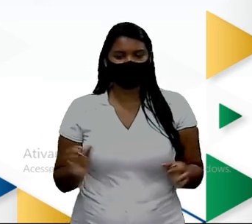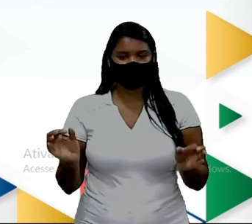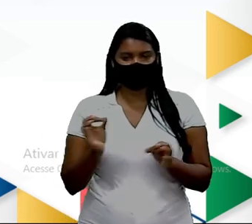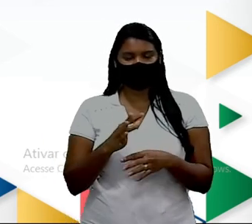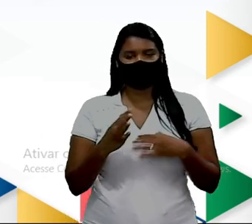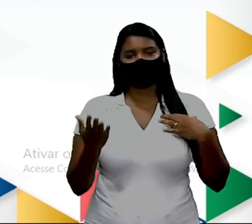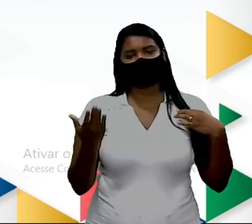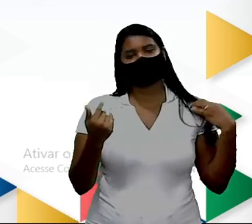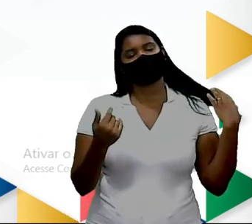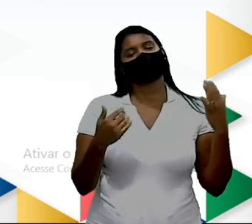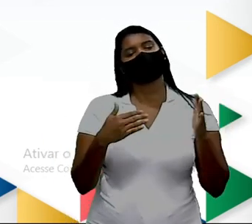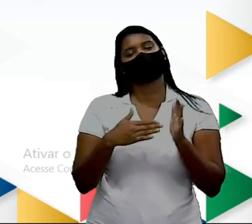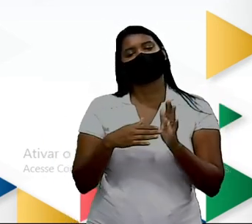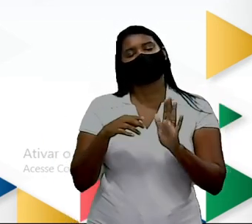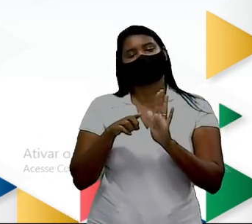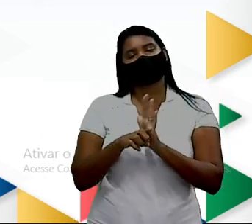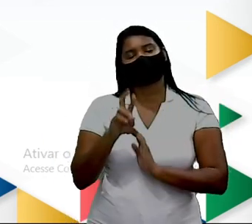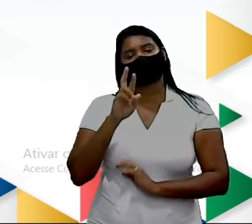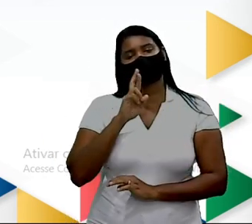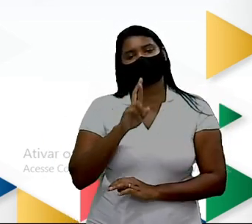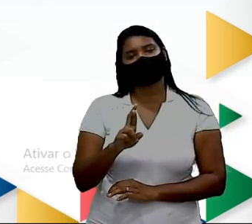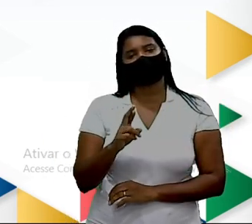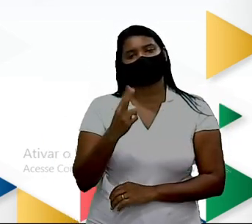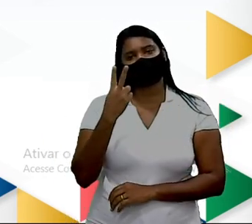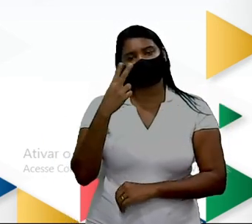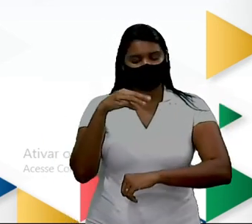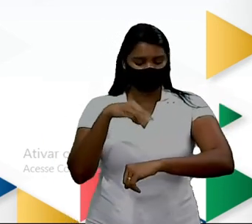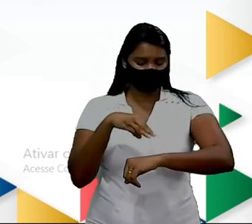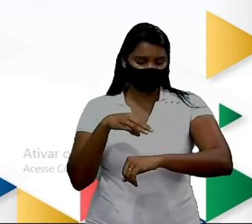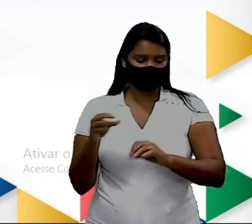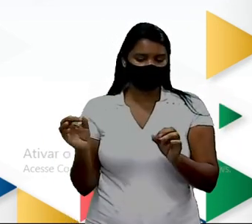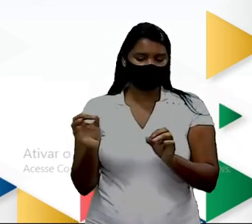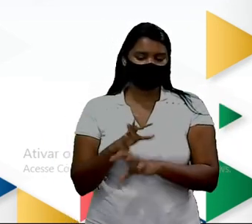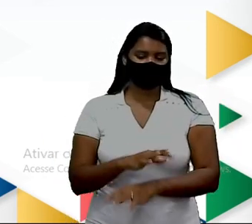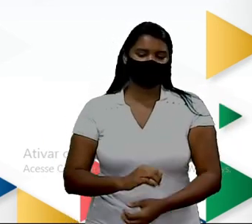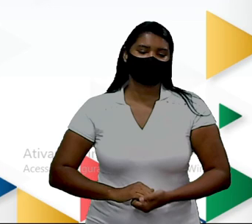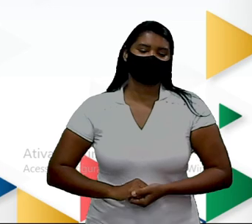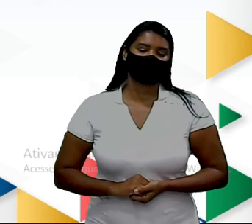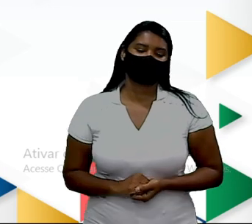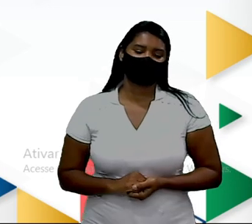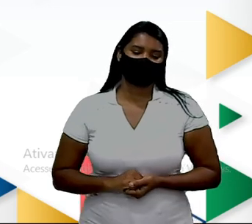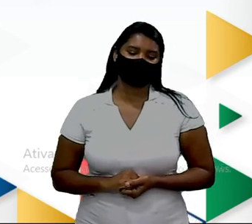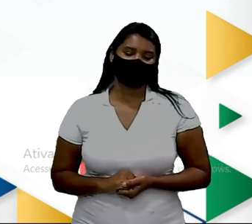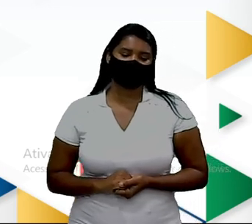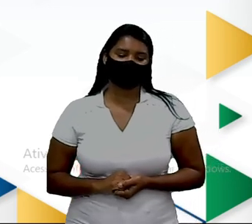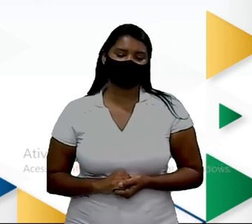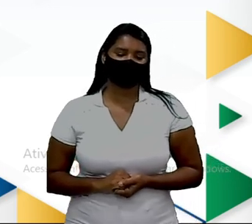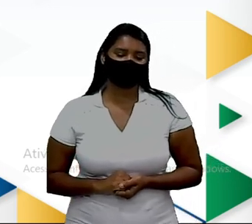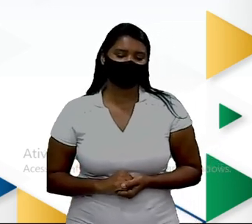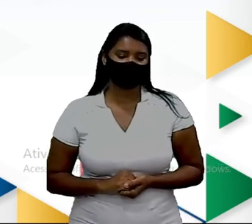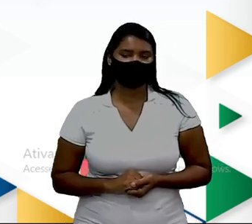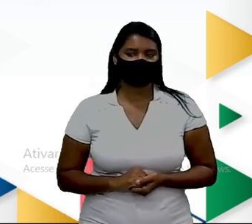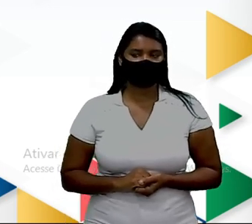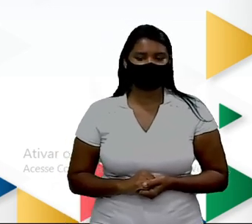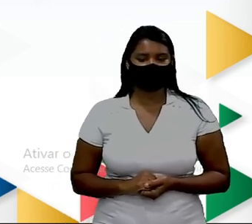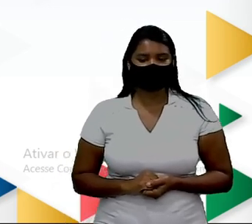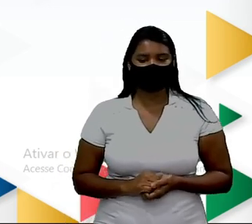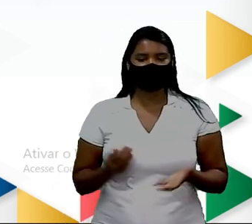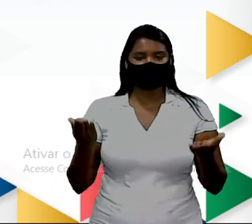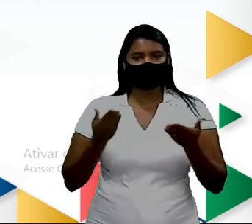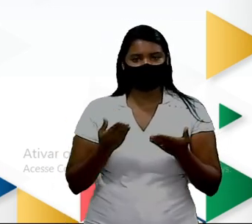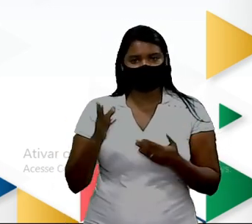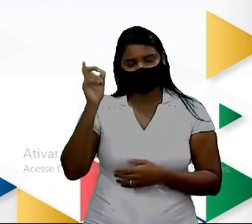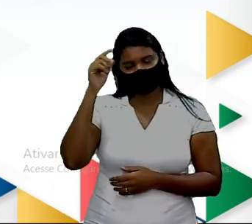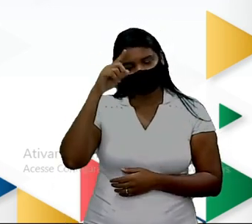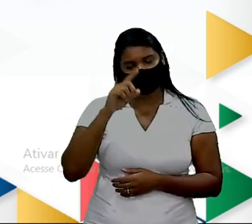Vem comigo para o último item, porque a gente só tem 2 minutos, tá, Manuel? 2 minutinhos para resolver. Agora vem a questão mais